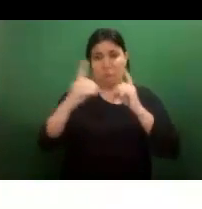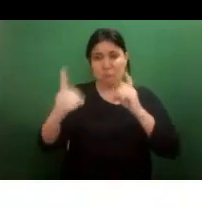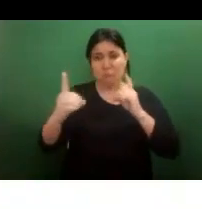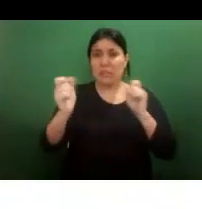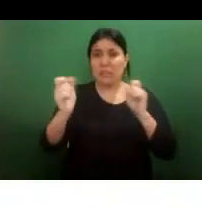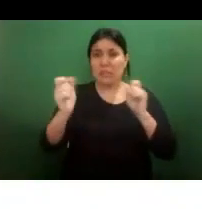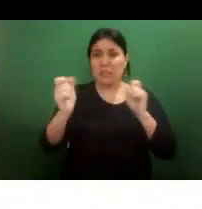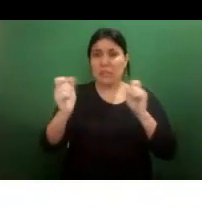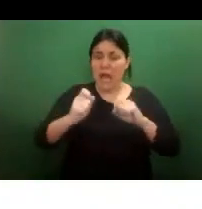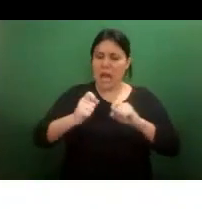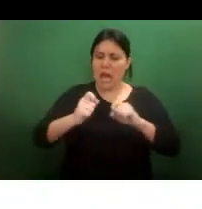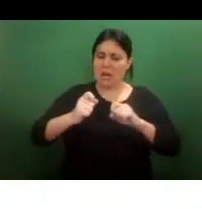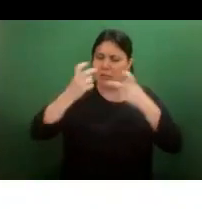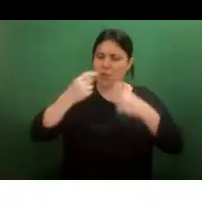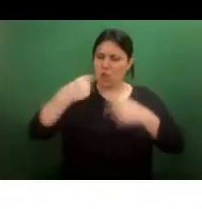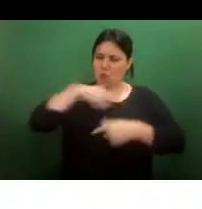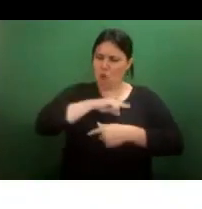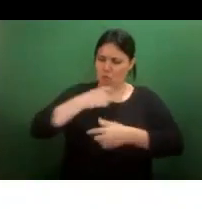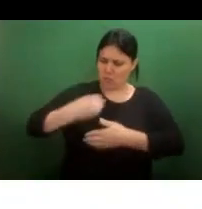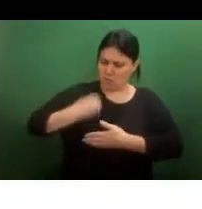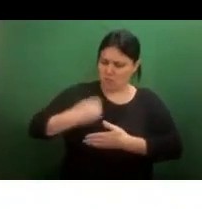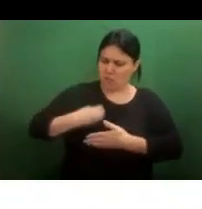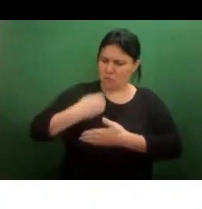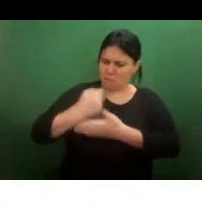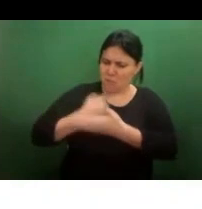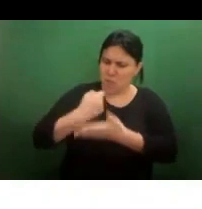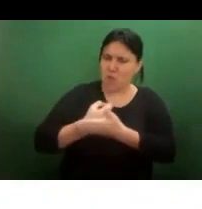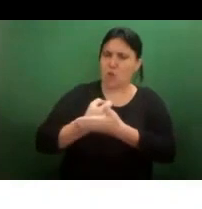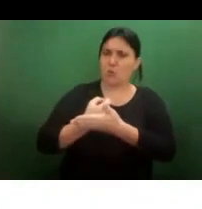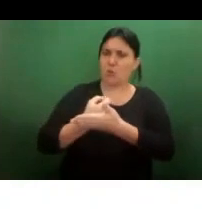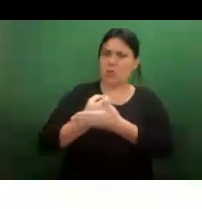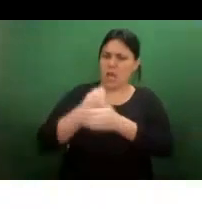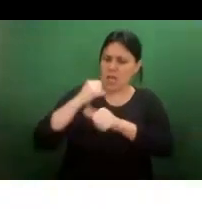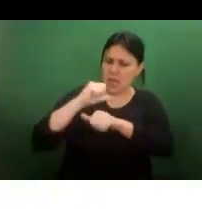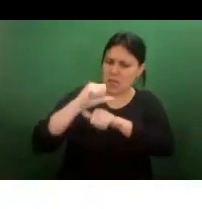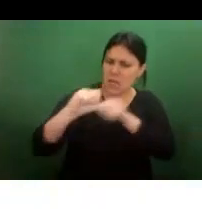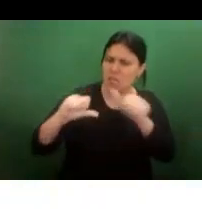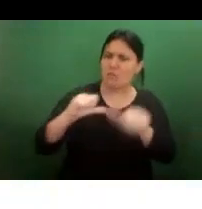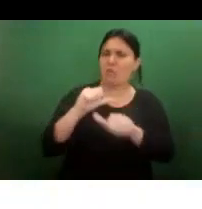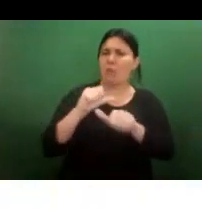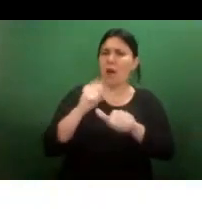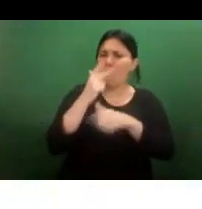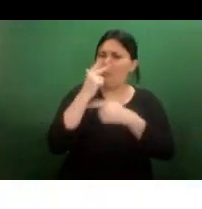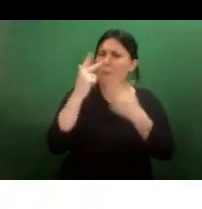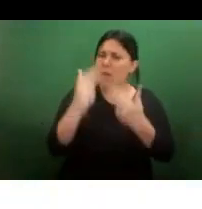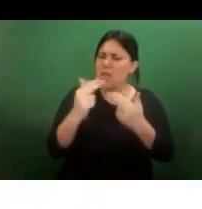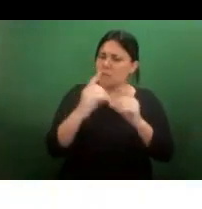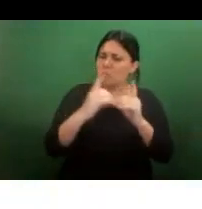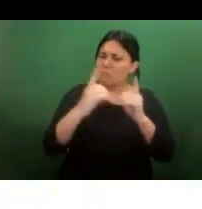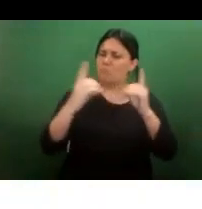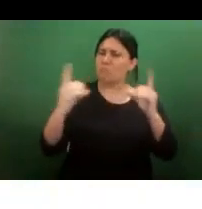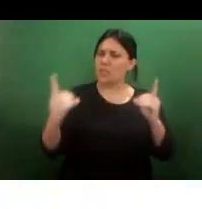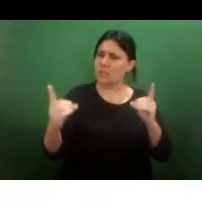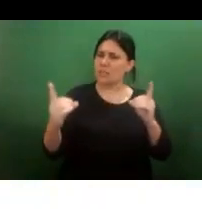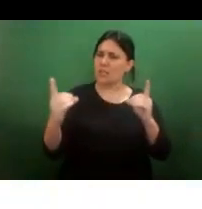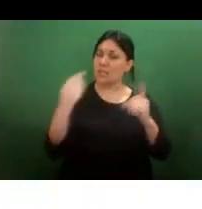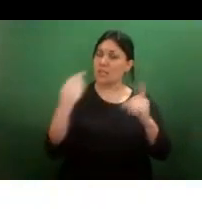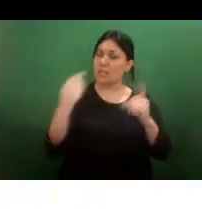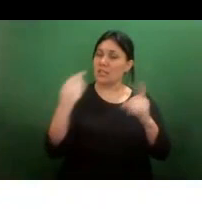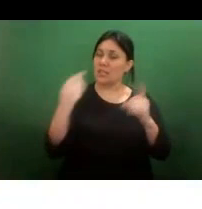luta, vivos em nos mantermos juntos, mesmo com quilômetros de distância e com fusos horários